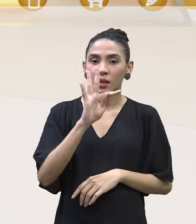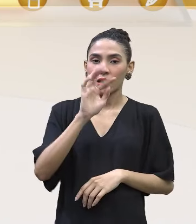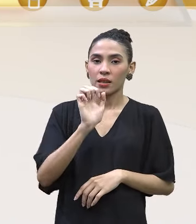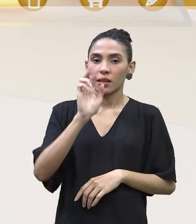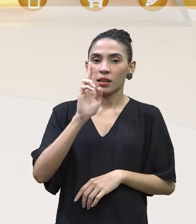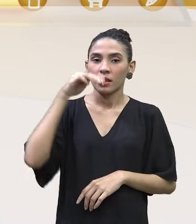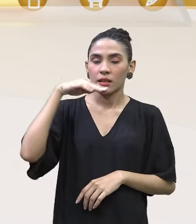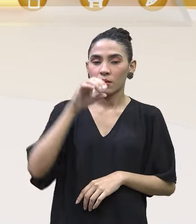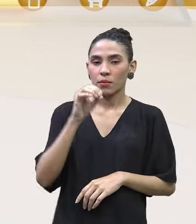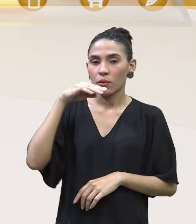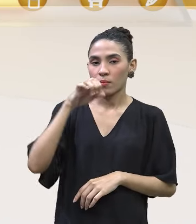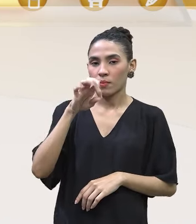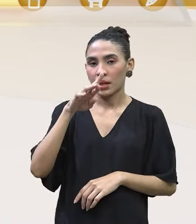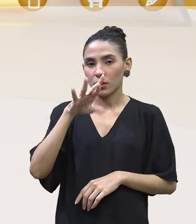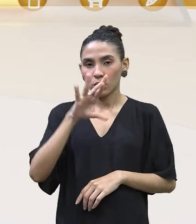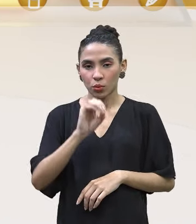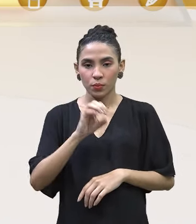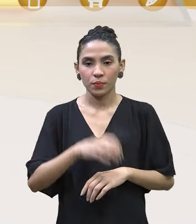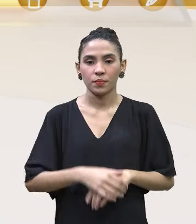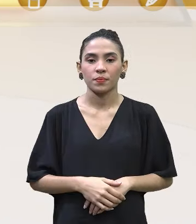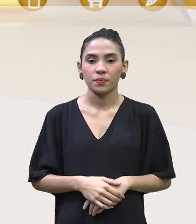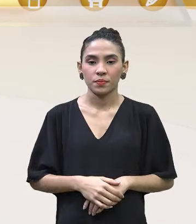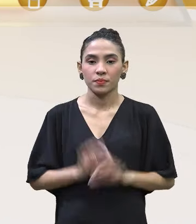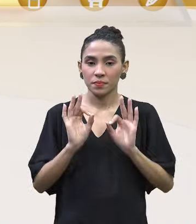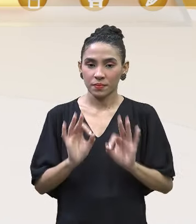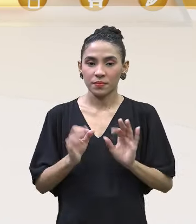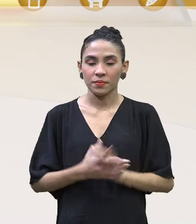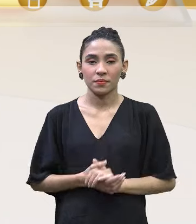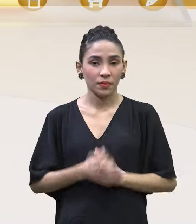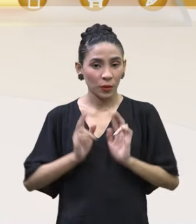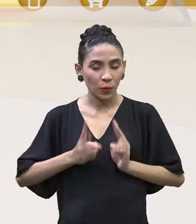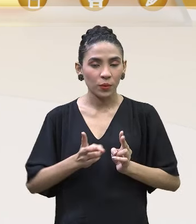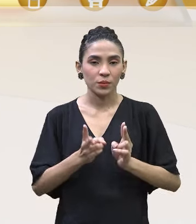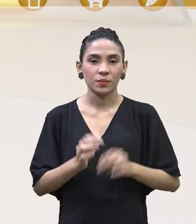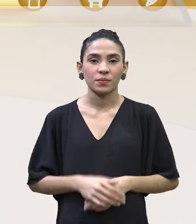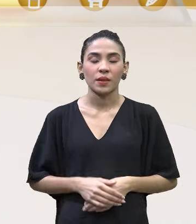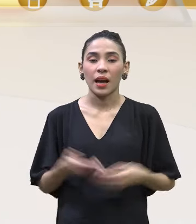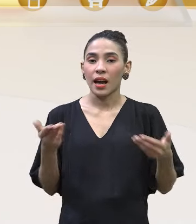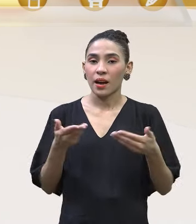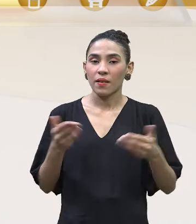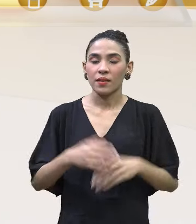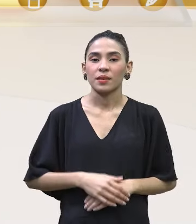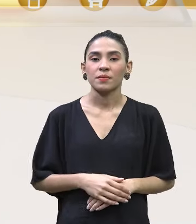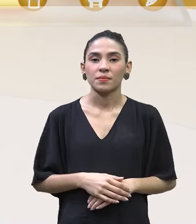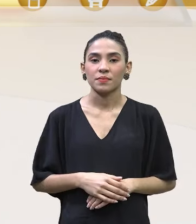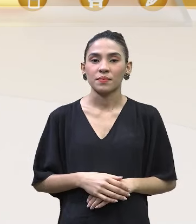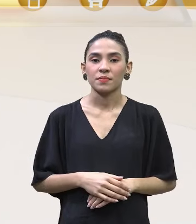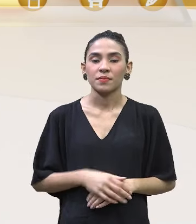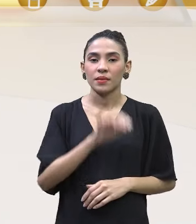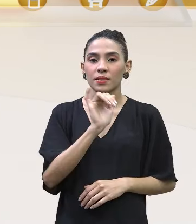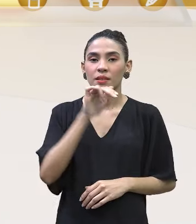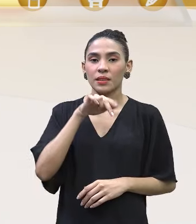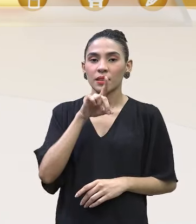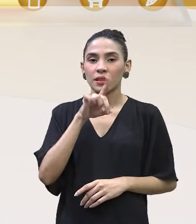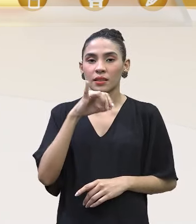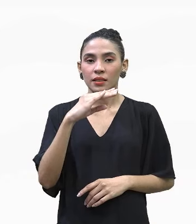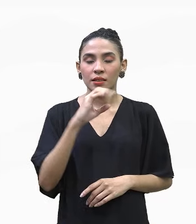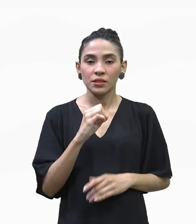né também muito bom exatamente bom vamos continuar porque vamos tratar agora dos índices